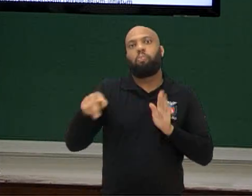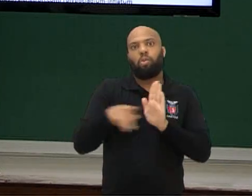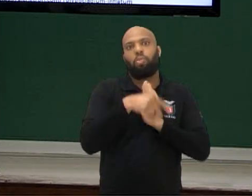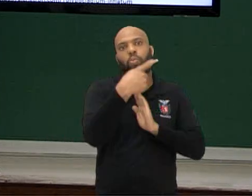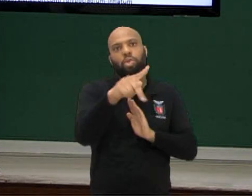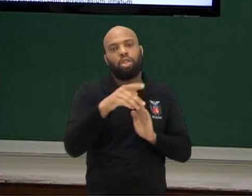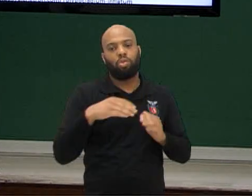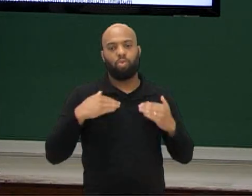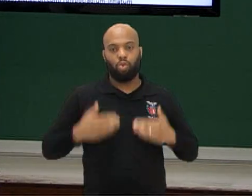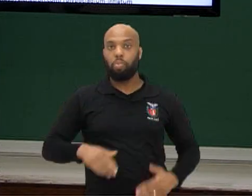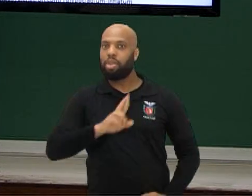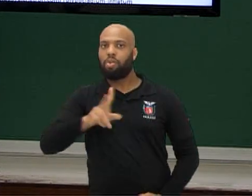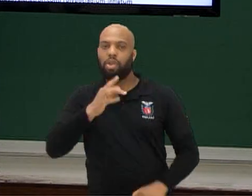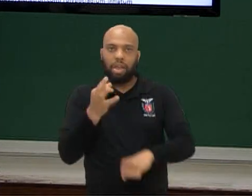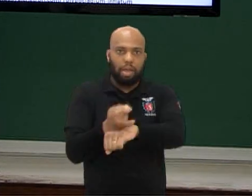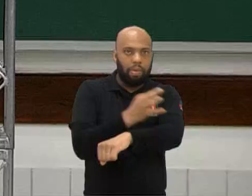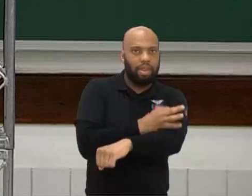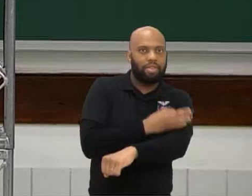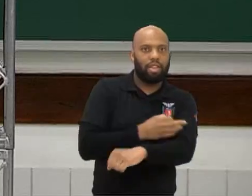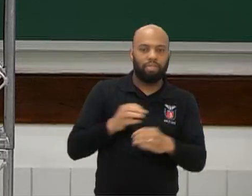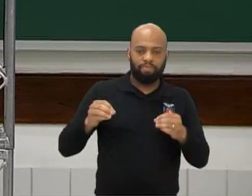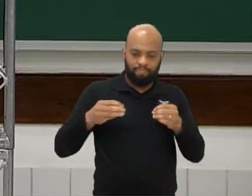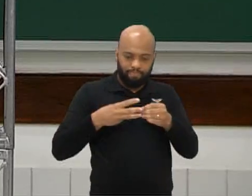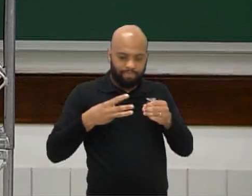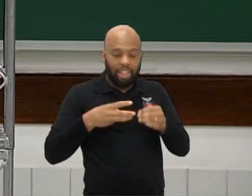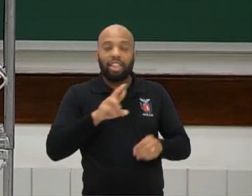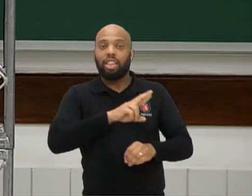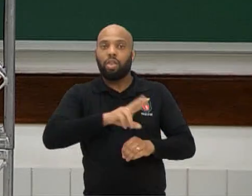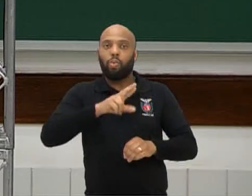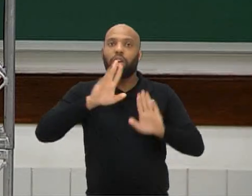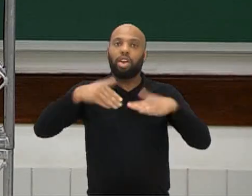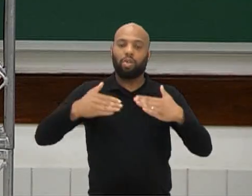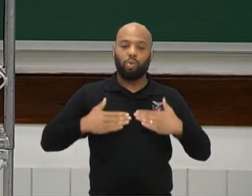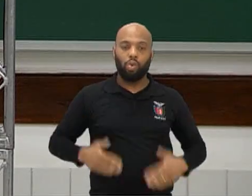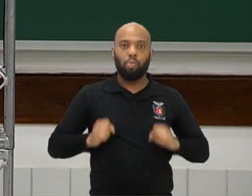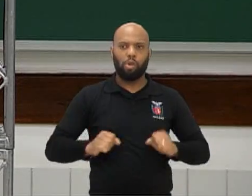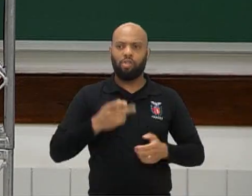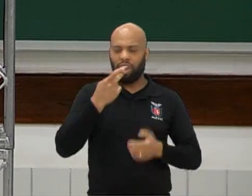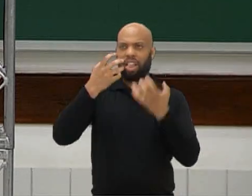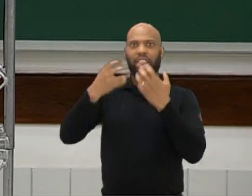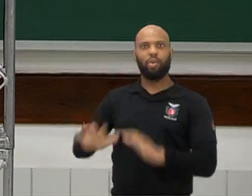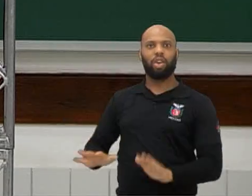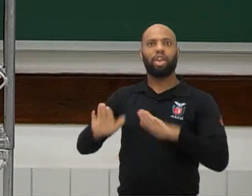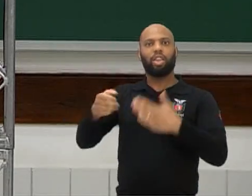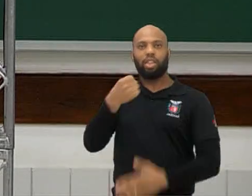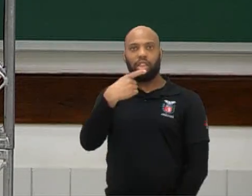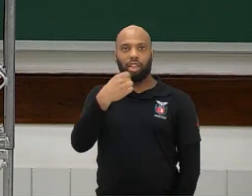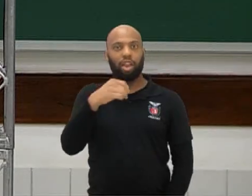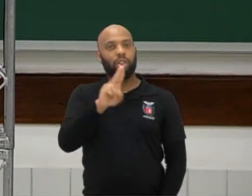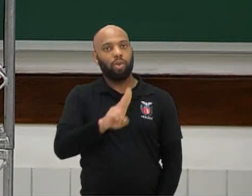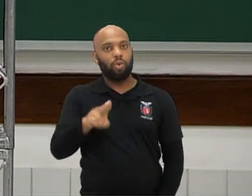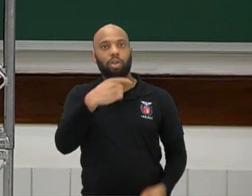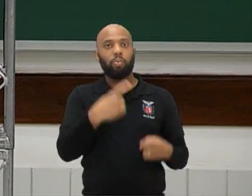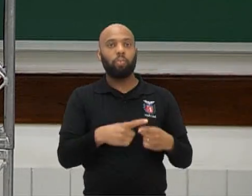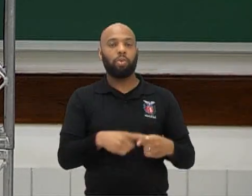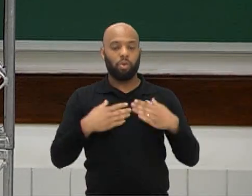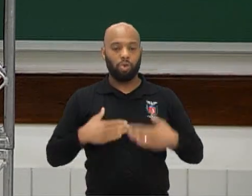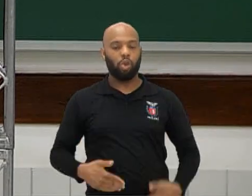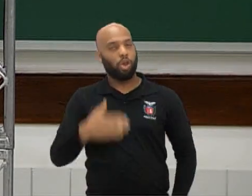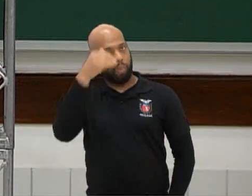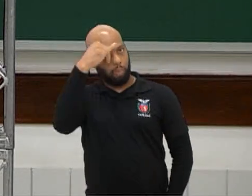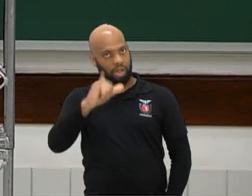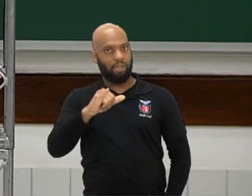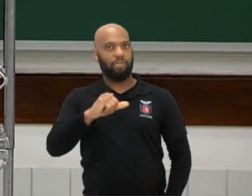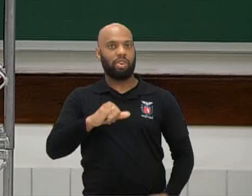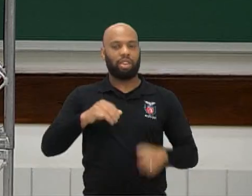mesmas células que você tem. Então, o teu organismo pode rejeitar. E esse medicamento é usado justamente para o organismo não fazer